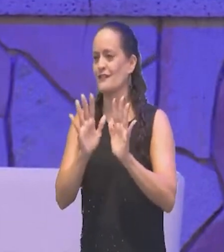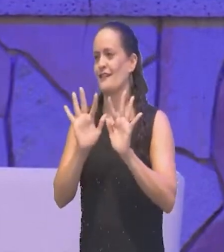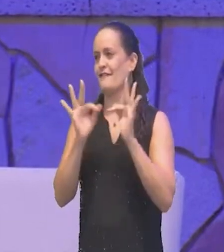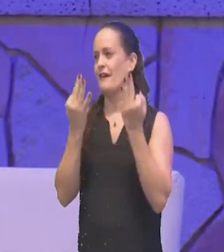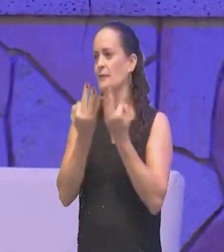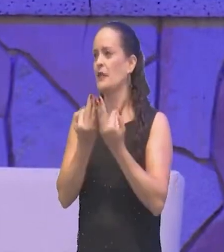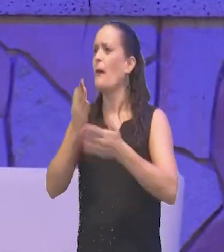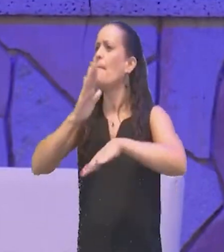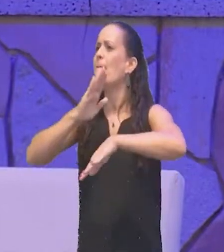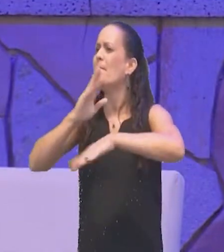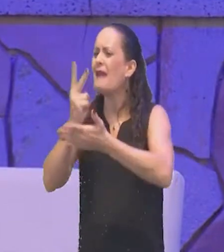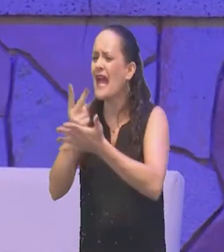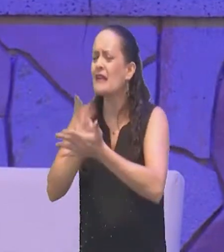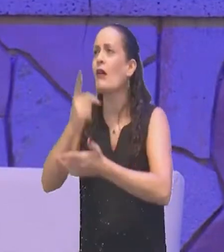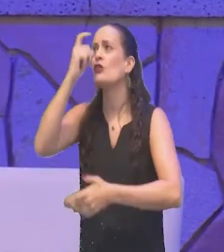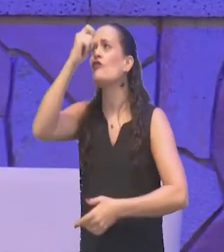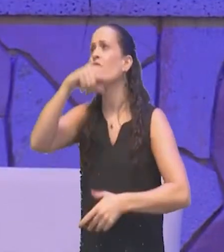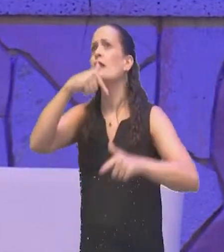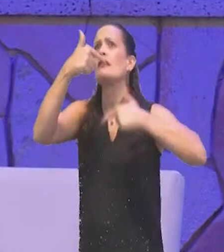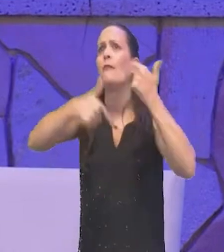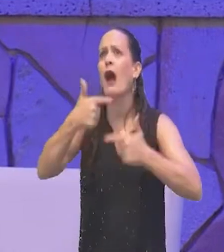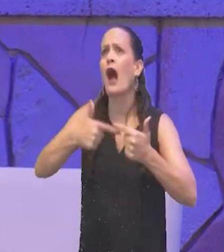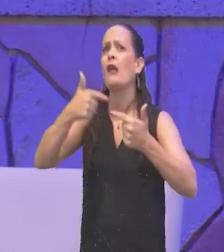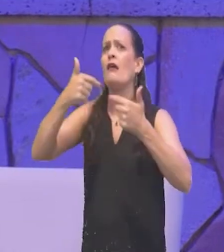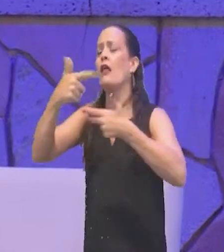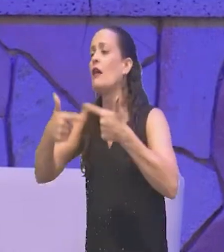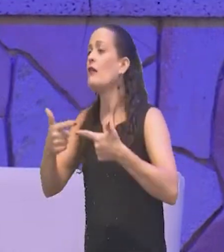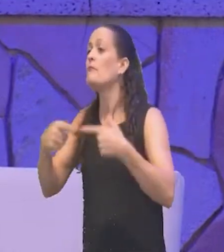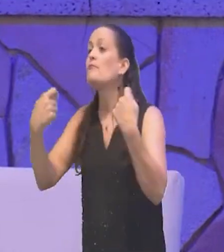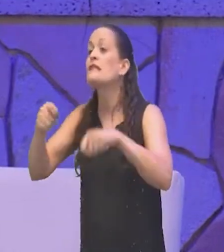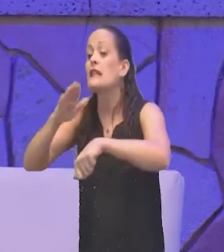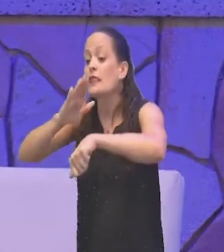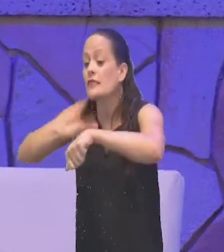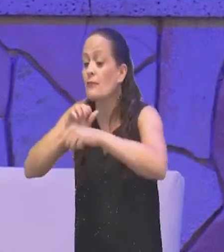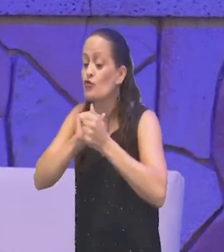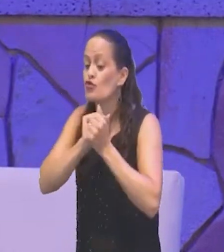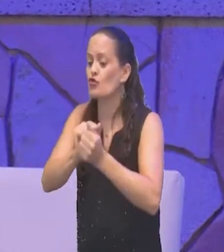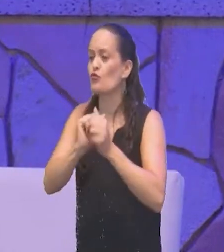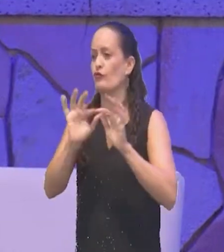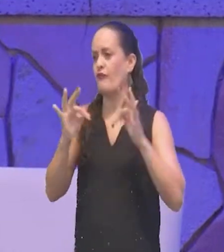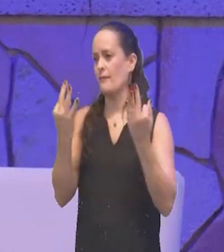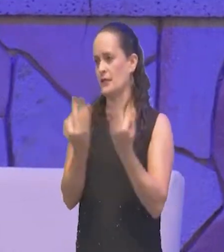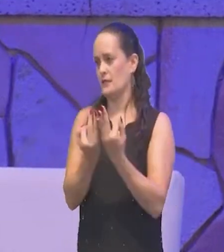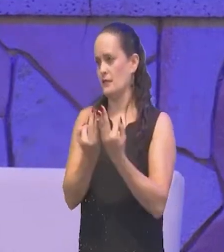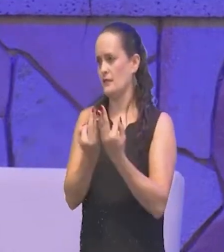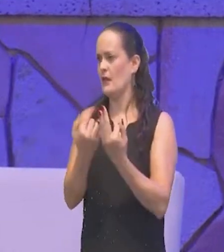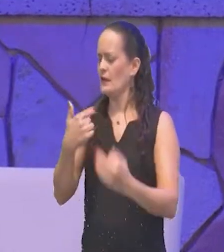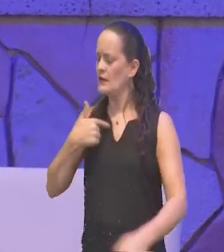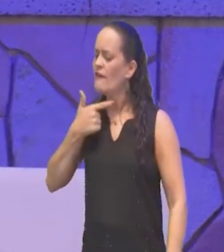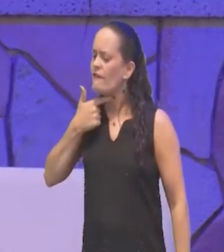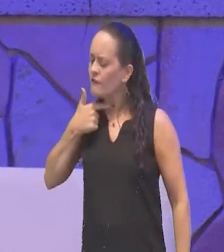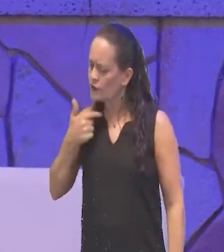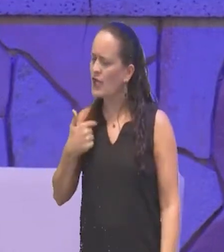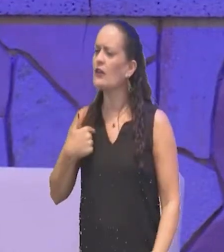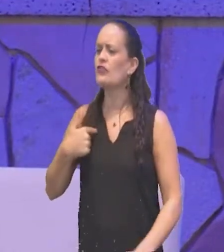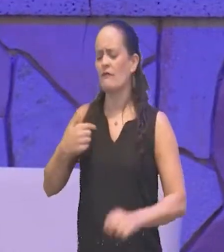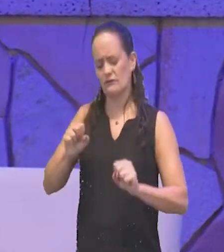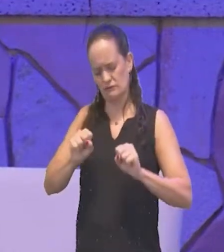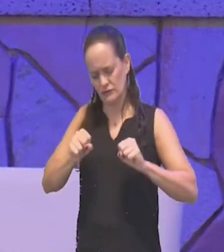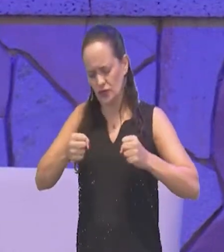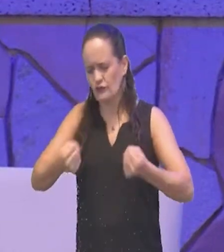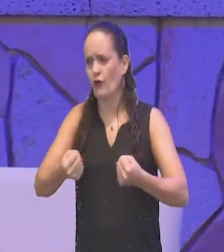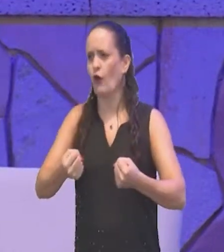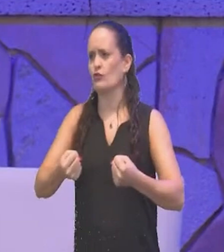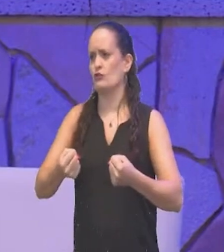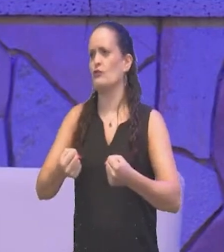corrido, nós precisamos de ter um tempo para a nossa família. 2, se depender de mim, a minha casa será o melhor